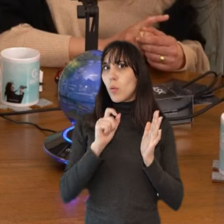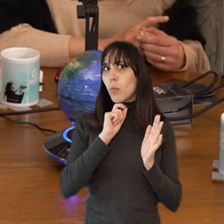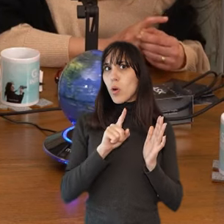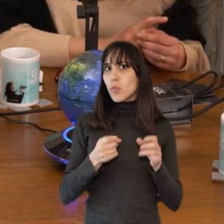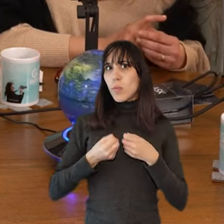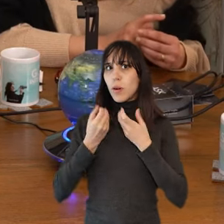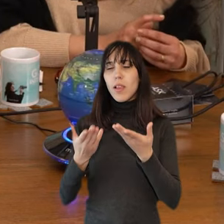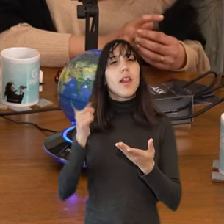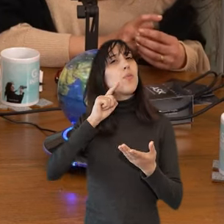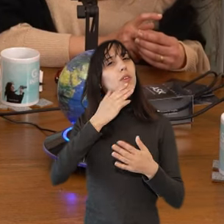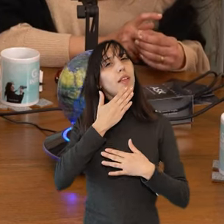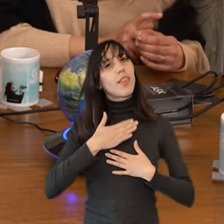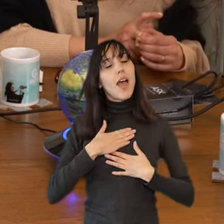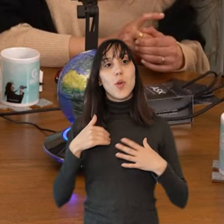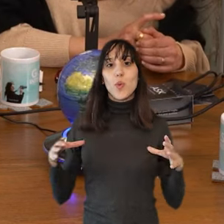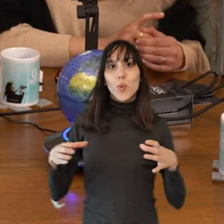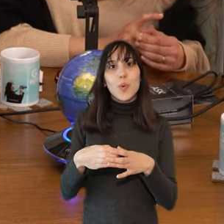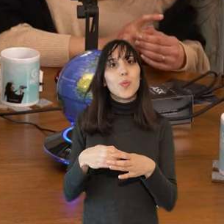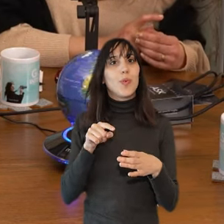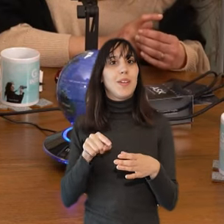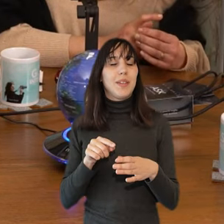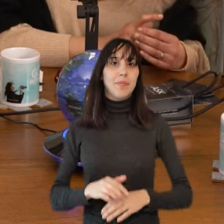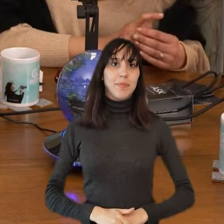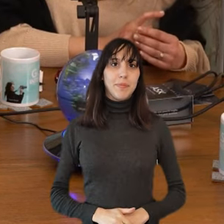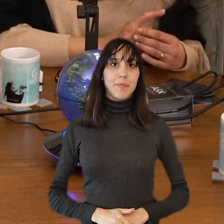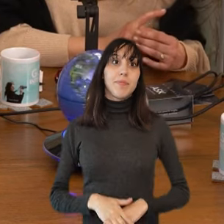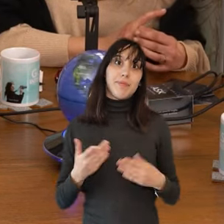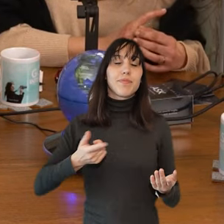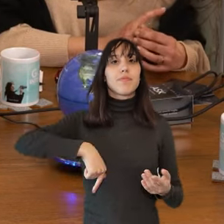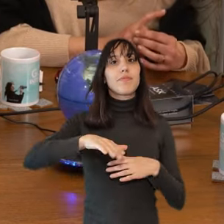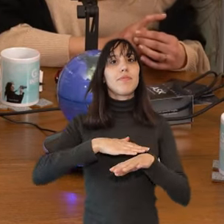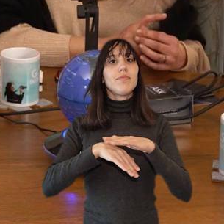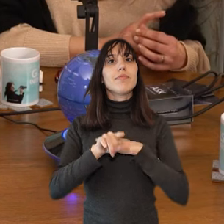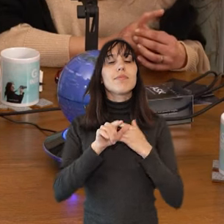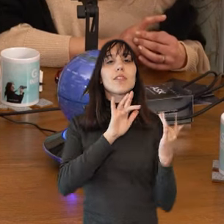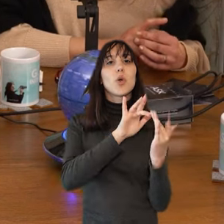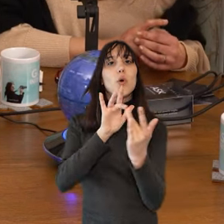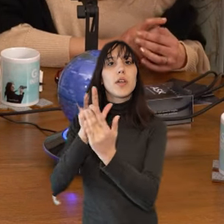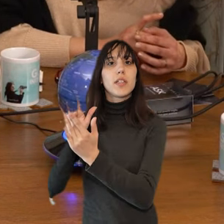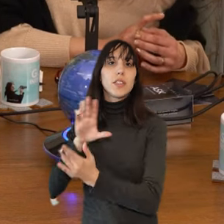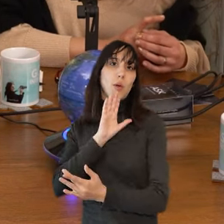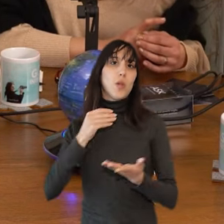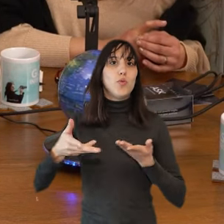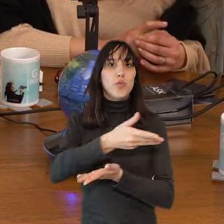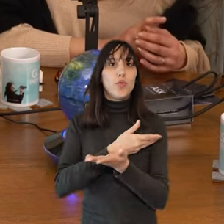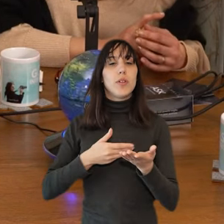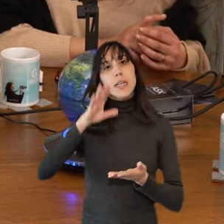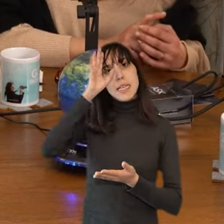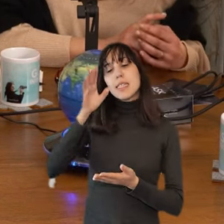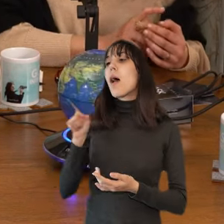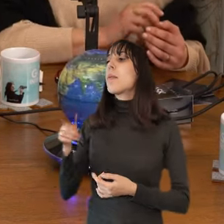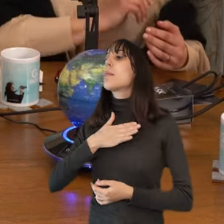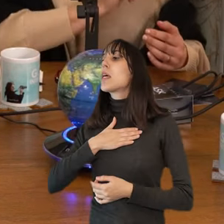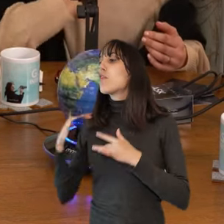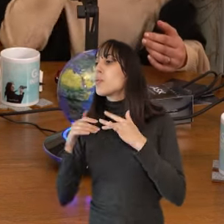algo importante para mim não é vou estar com aquele grupo portanto eh nós fazemos essas conexões entre os nossos alunos sabemos quem é que